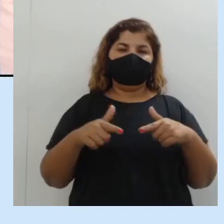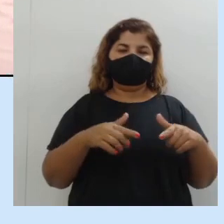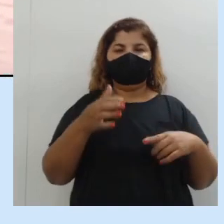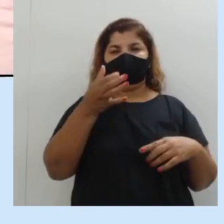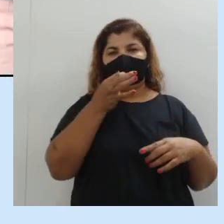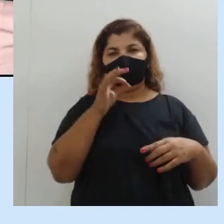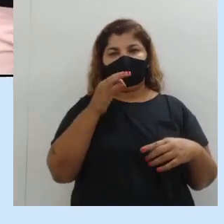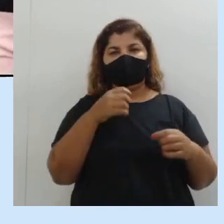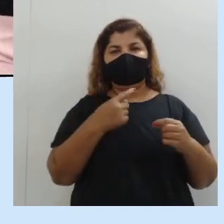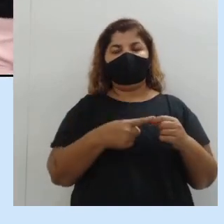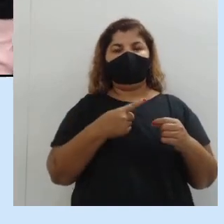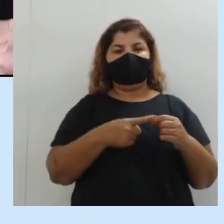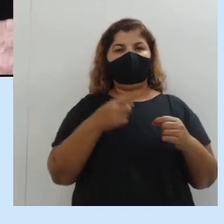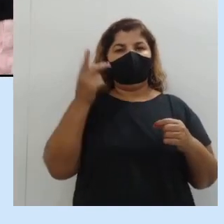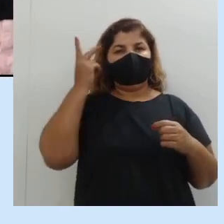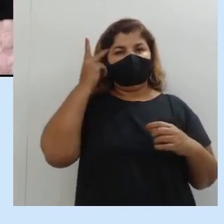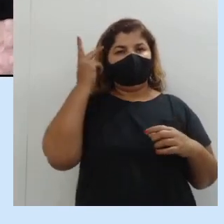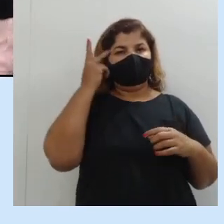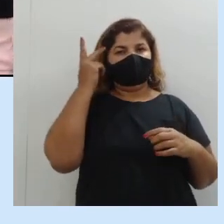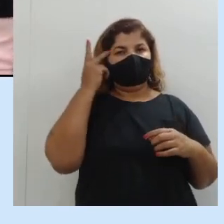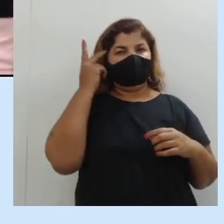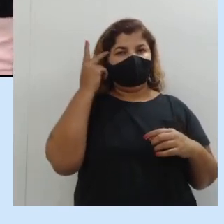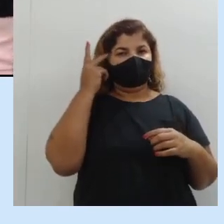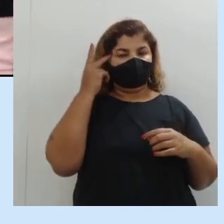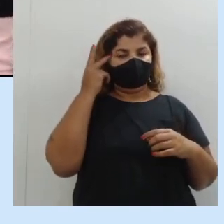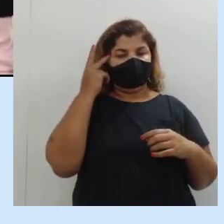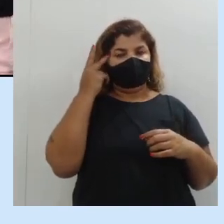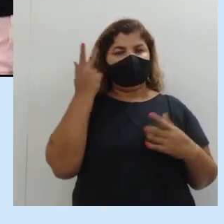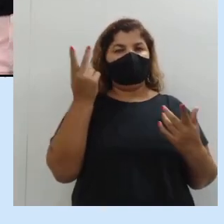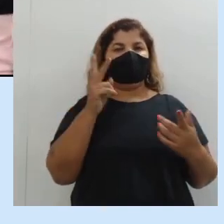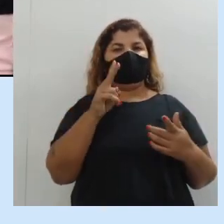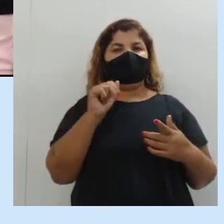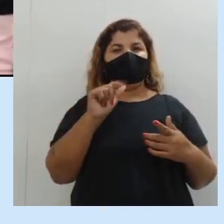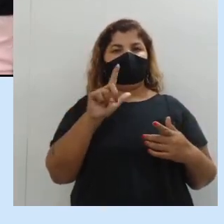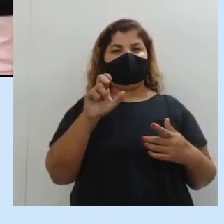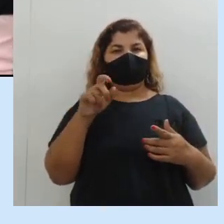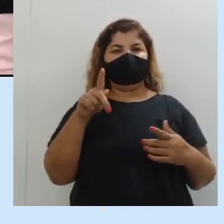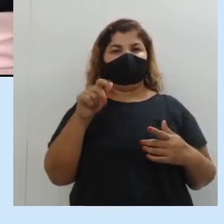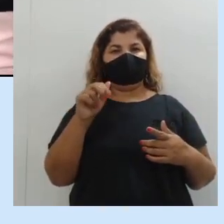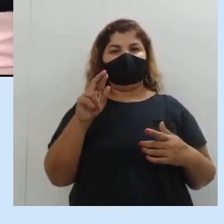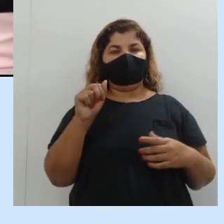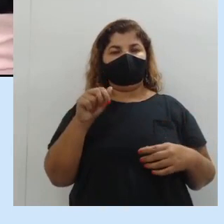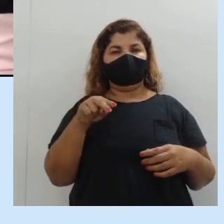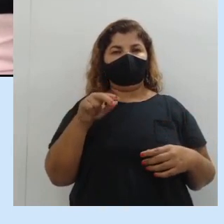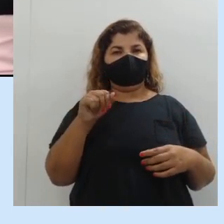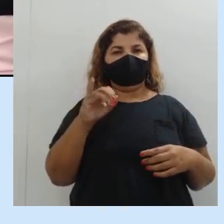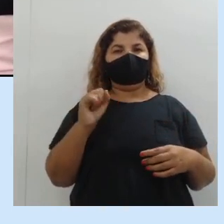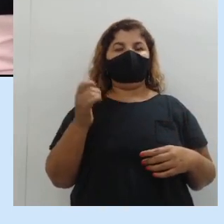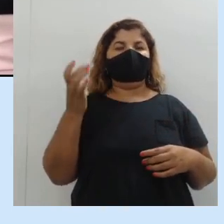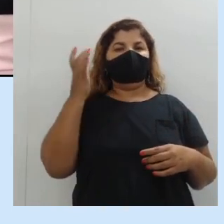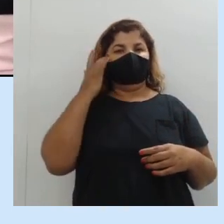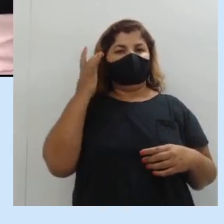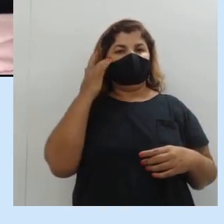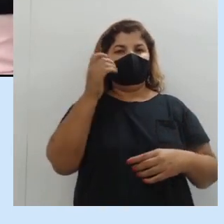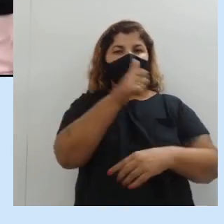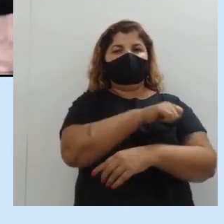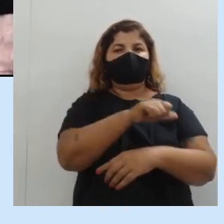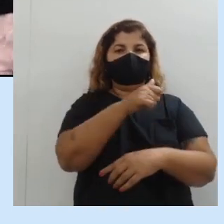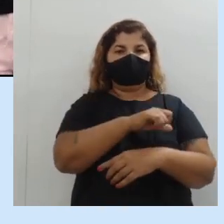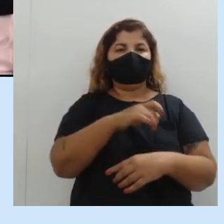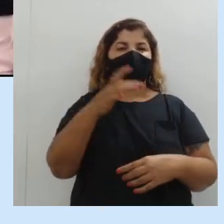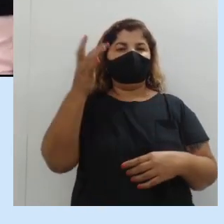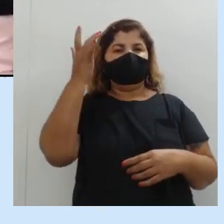de São Paulo, mais precisamente da região do Vale do Paranaíba, da elite carioca, sobretudo dos